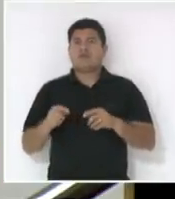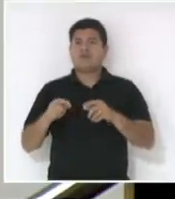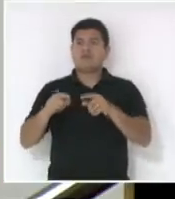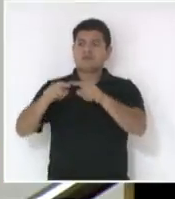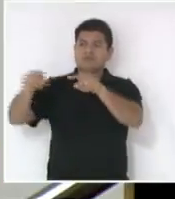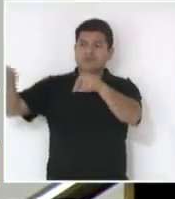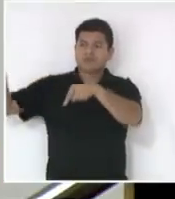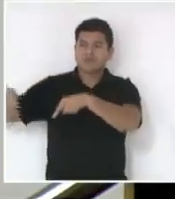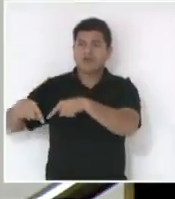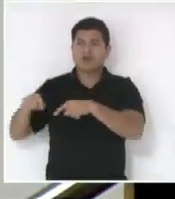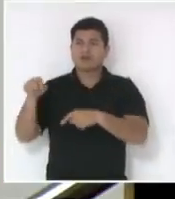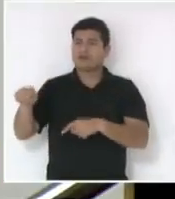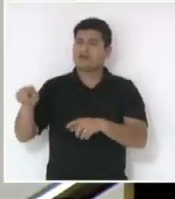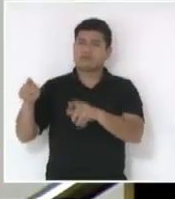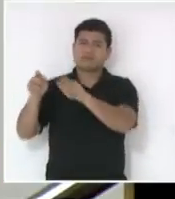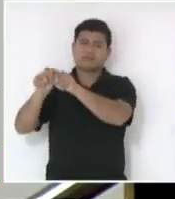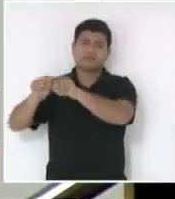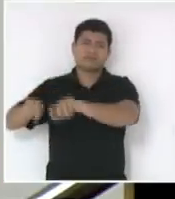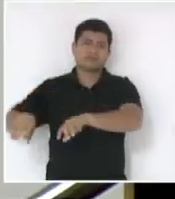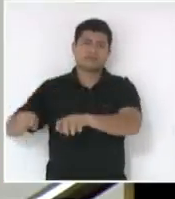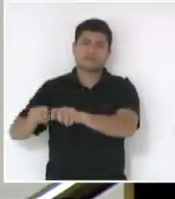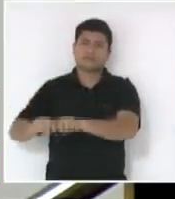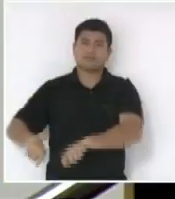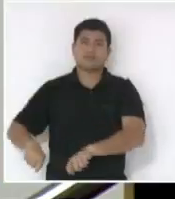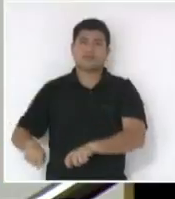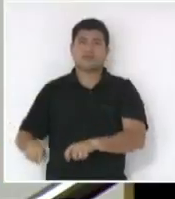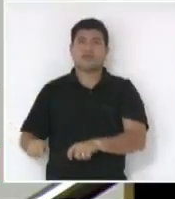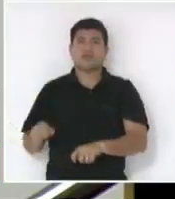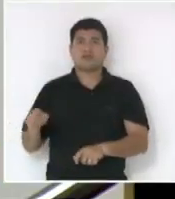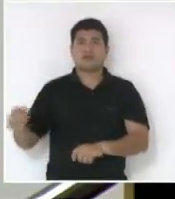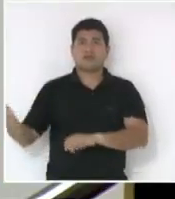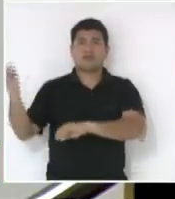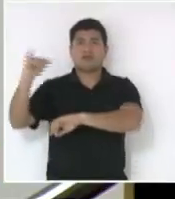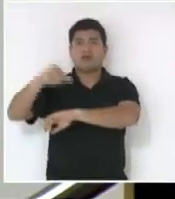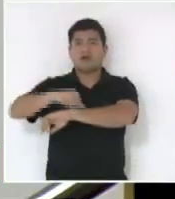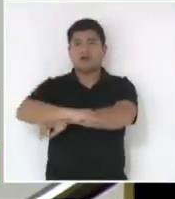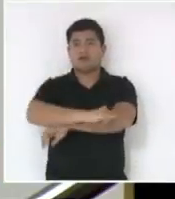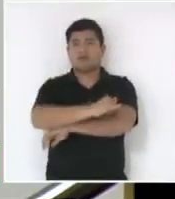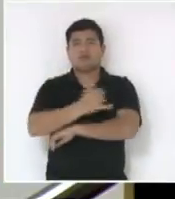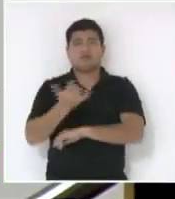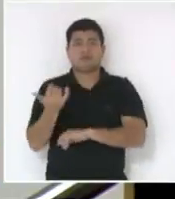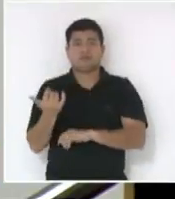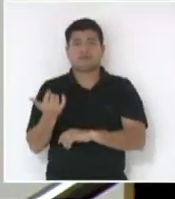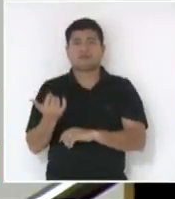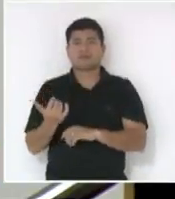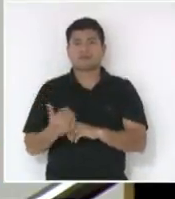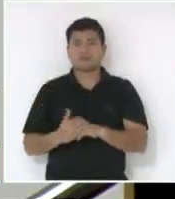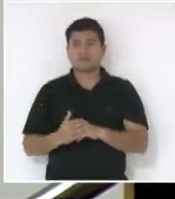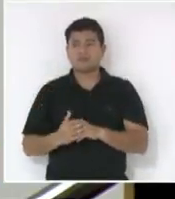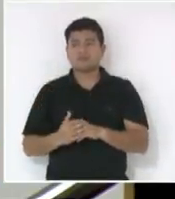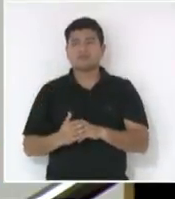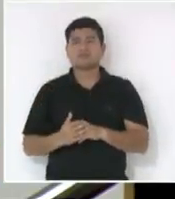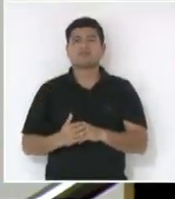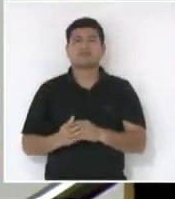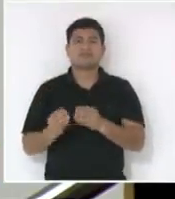que prejudica o aeroporto, prejudica os voos. E nesta área,